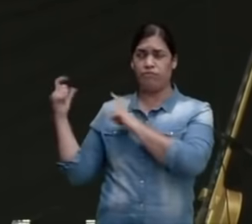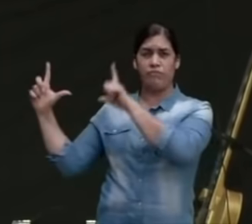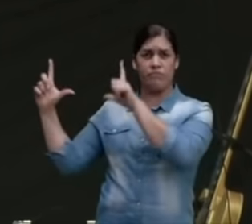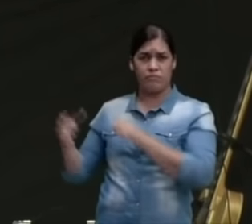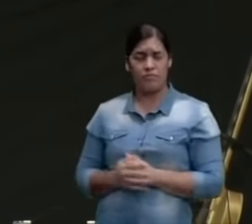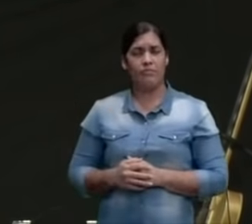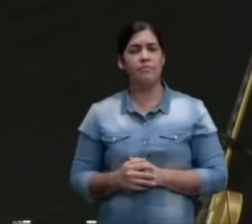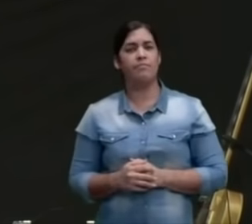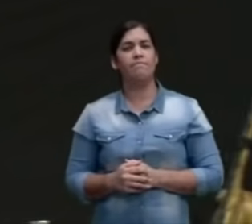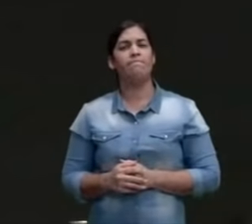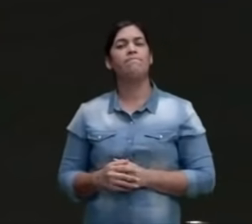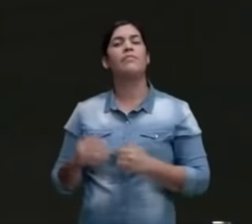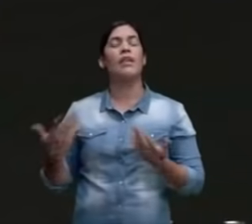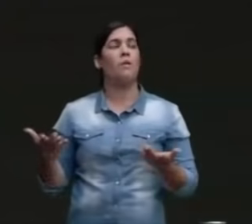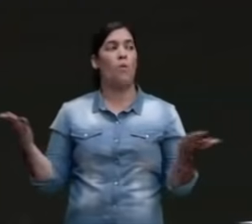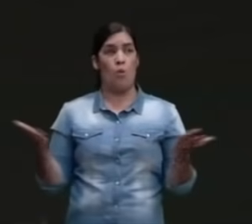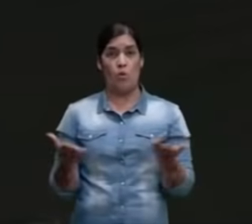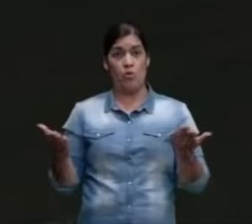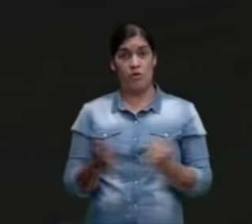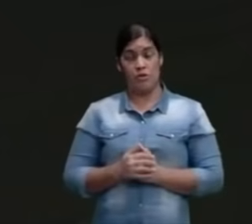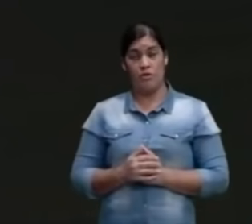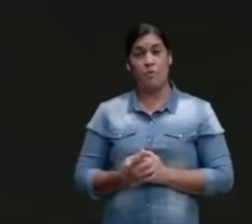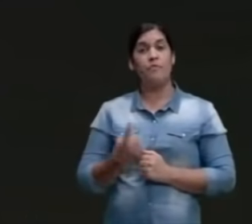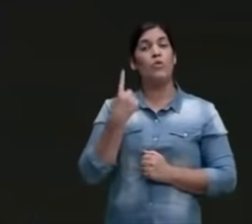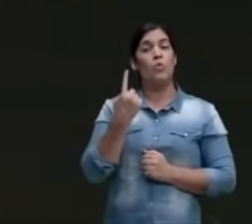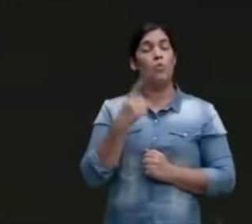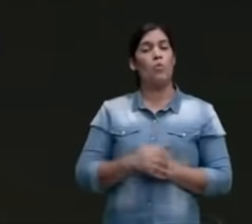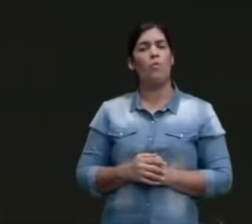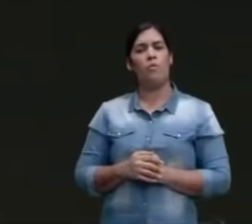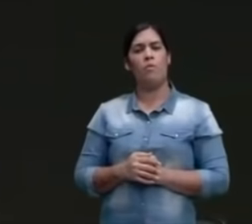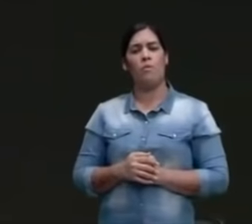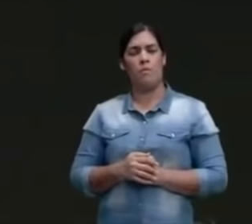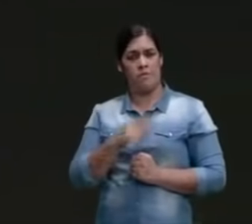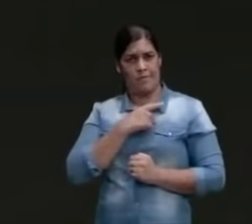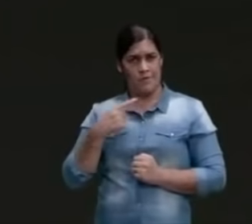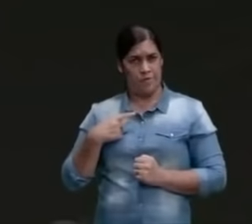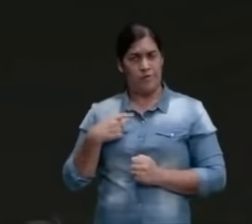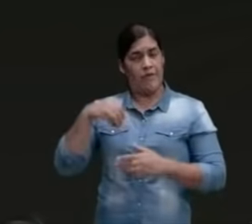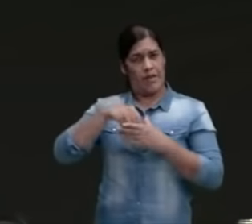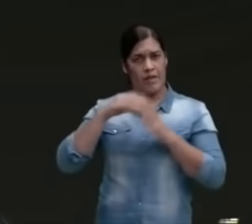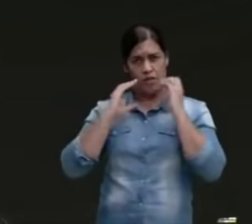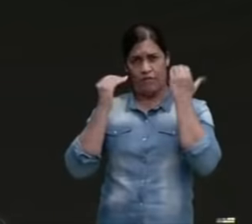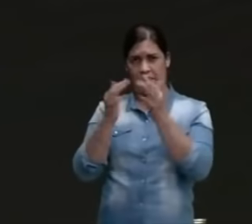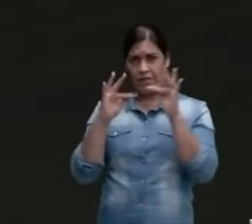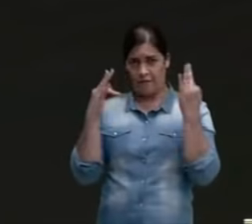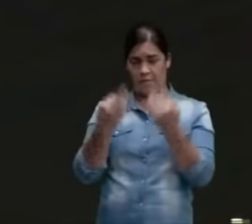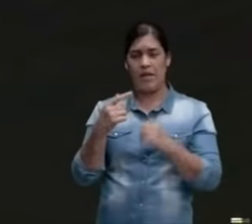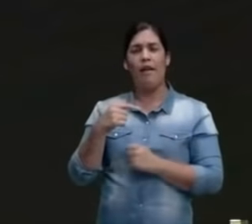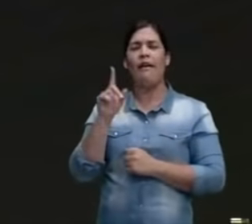Bem, hoje, um dos preletores da nossa conferência de família está conosco. É um amigo que eu